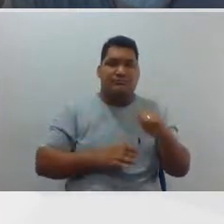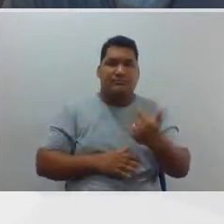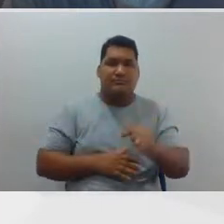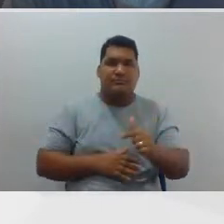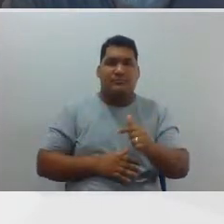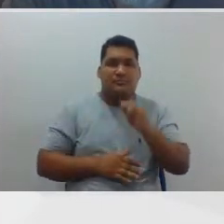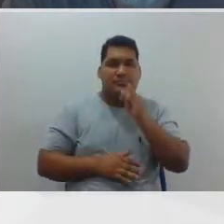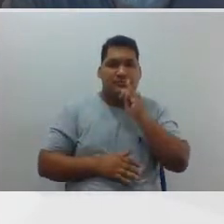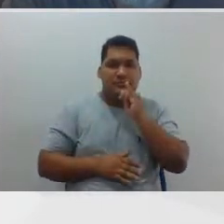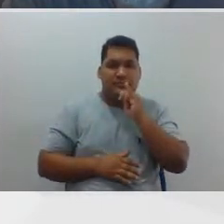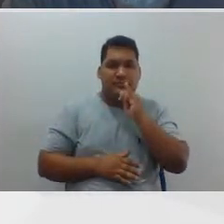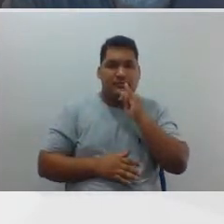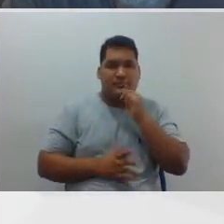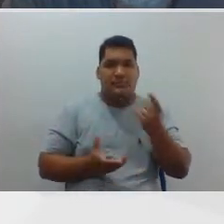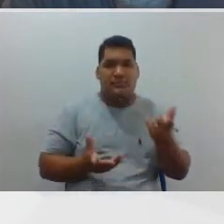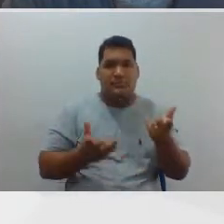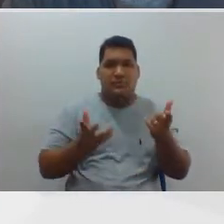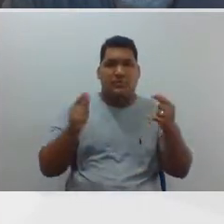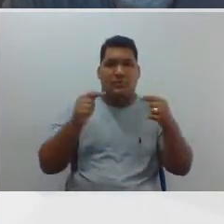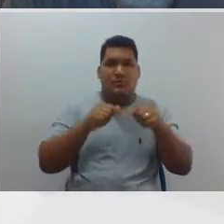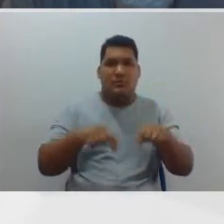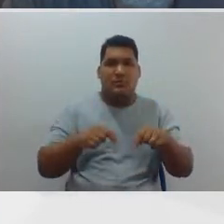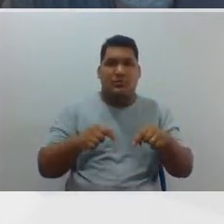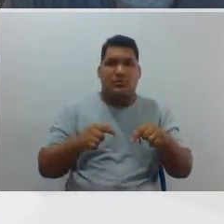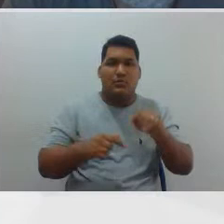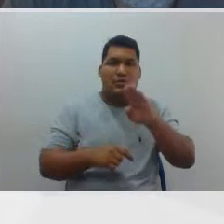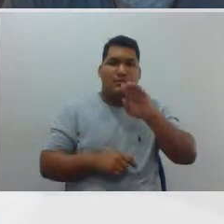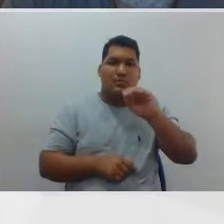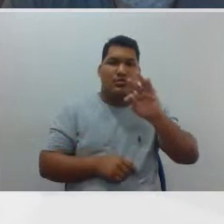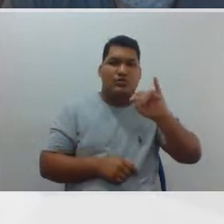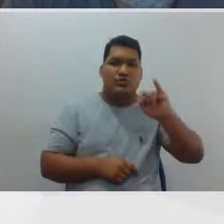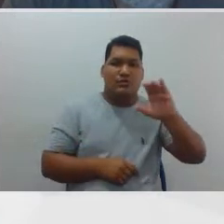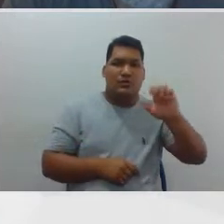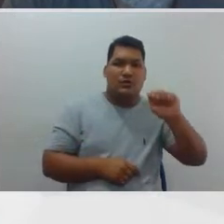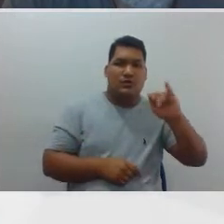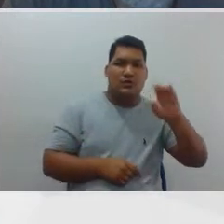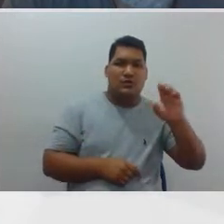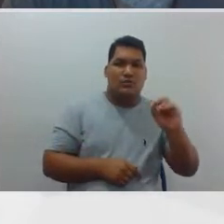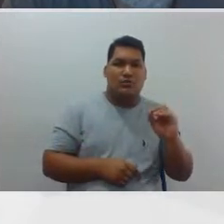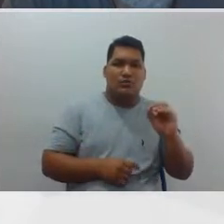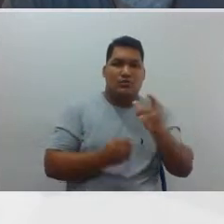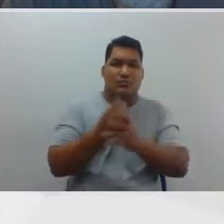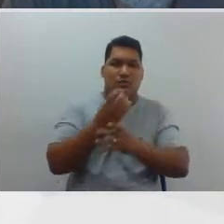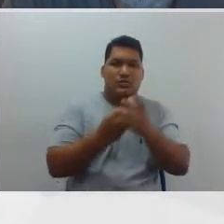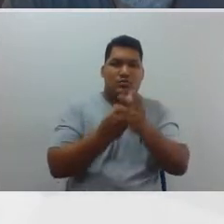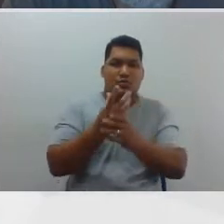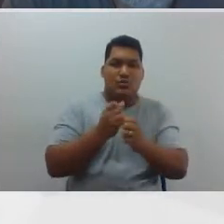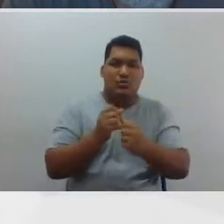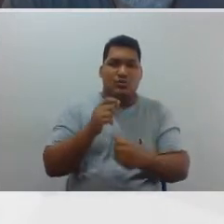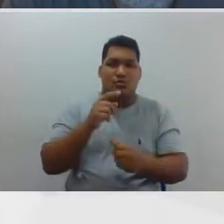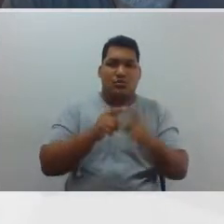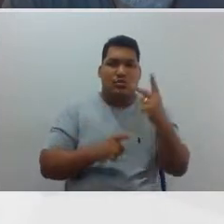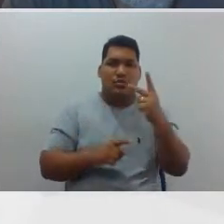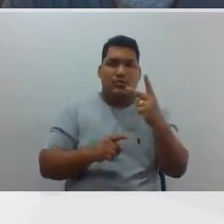exemplo, recentemente a Boticário, né, lançou dois perfumes, né, que foram